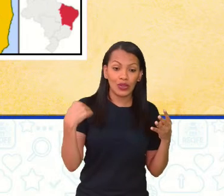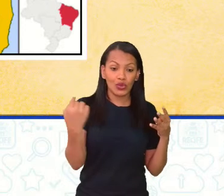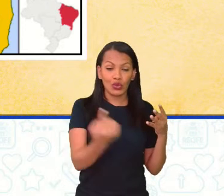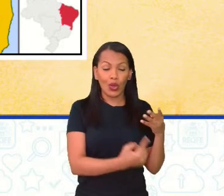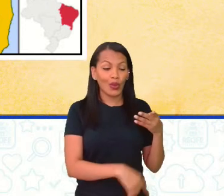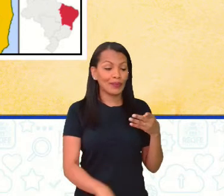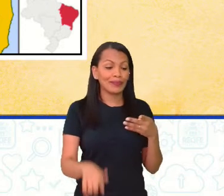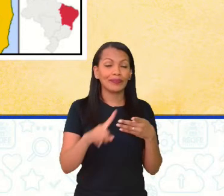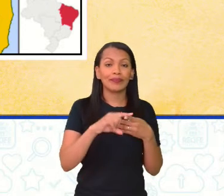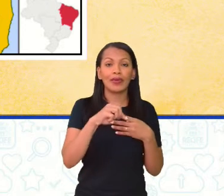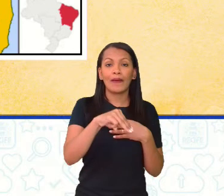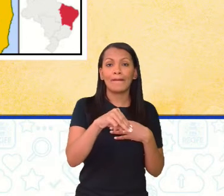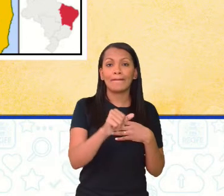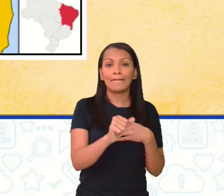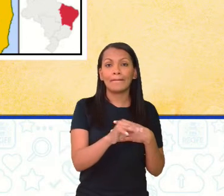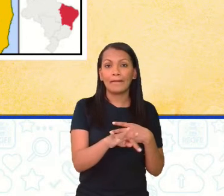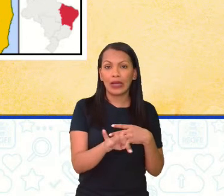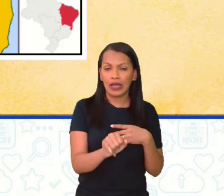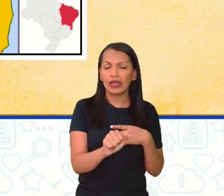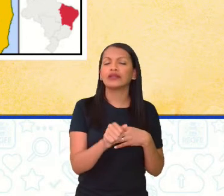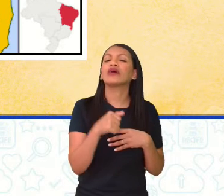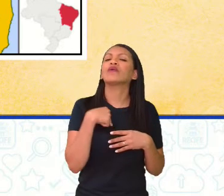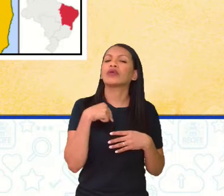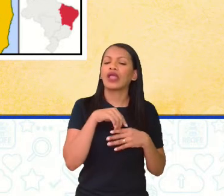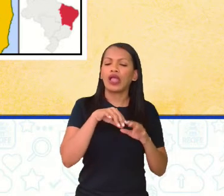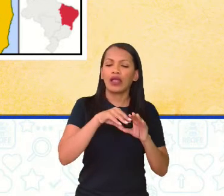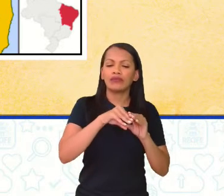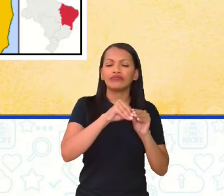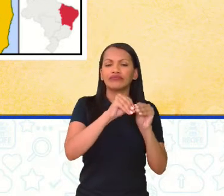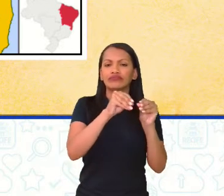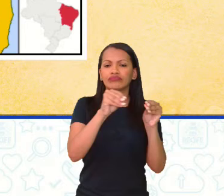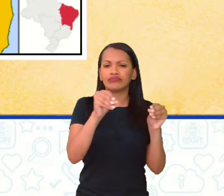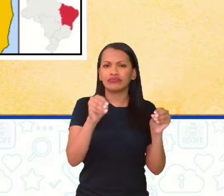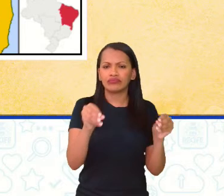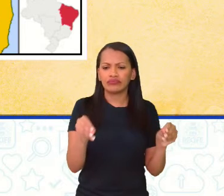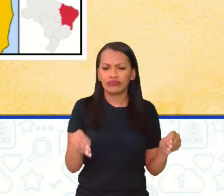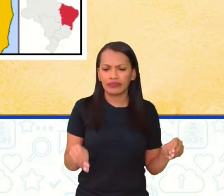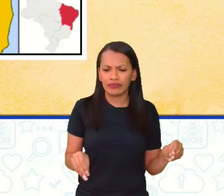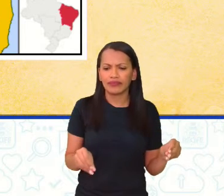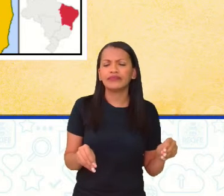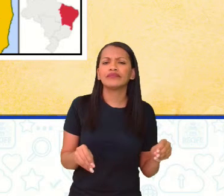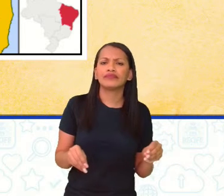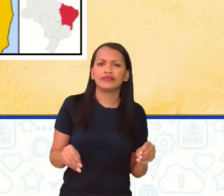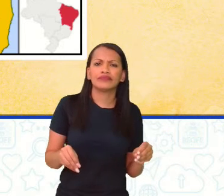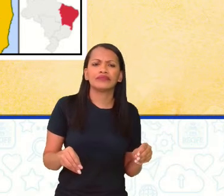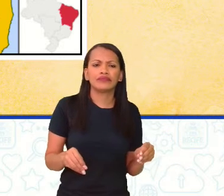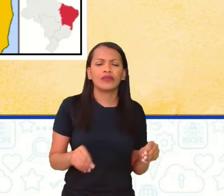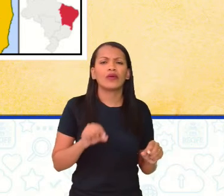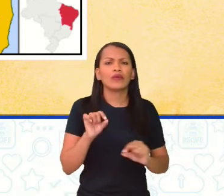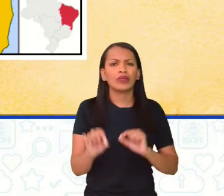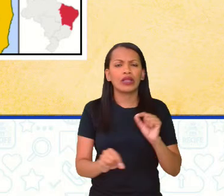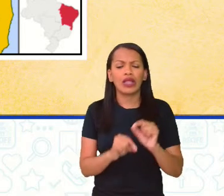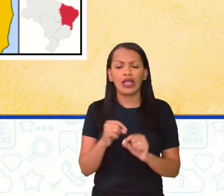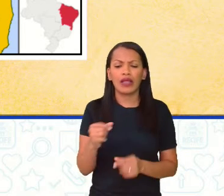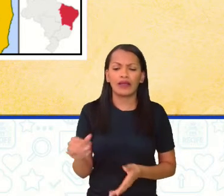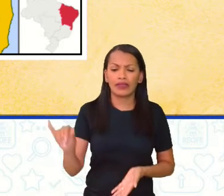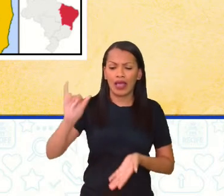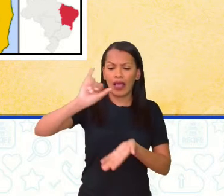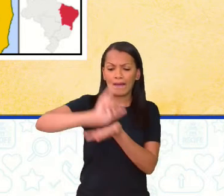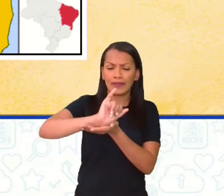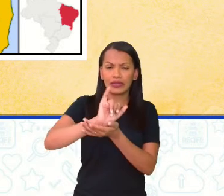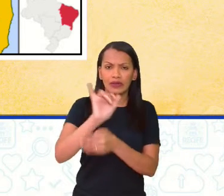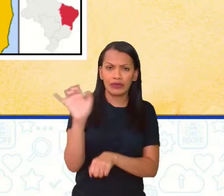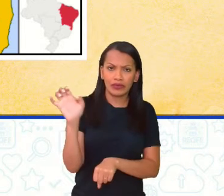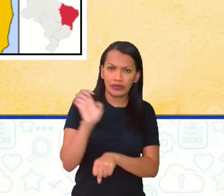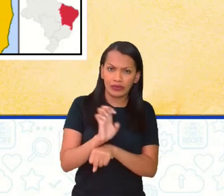que é justamente a região mais litorânea, chegando aqui no estado, na questão da capital do estado, quase que não sai,